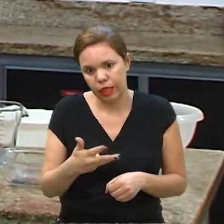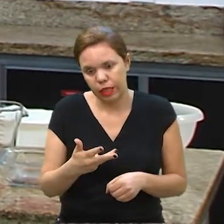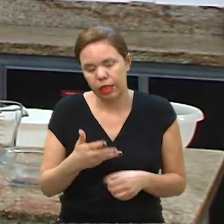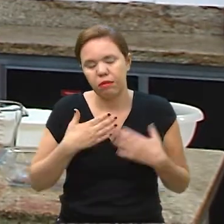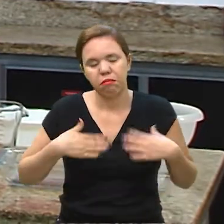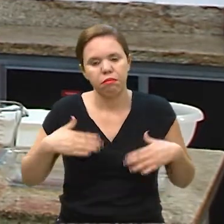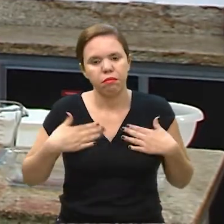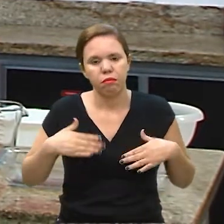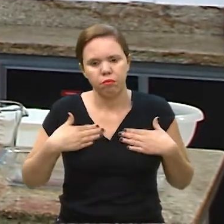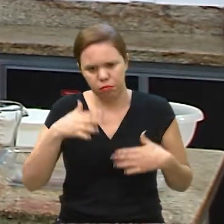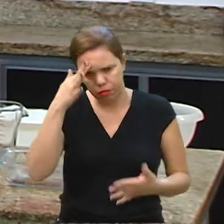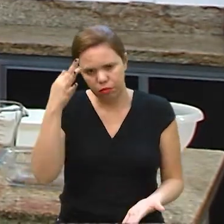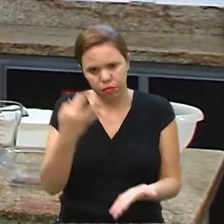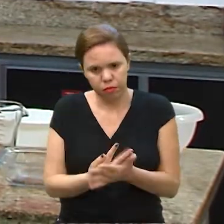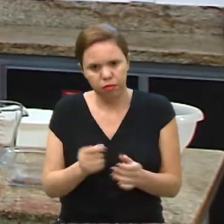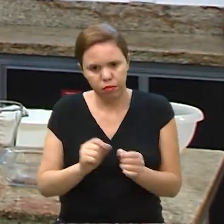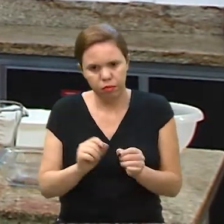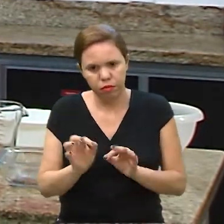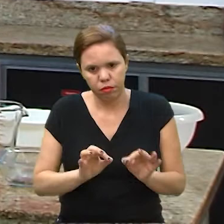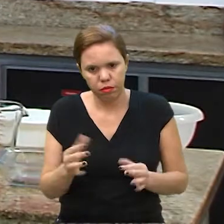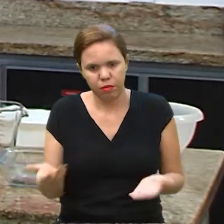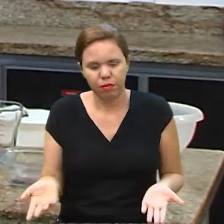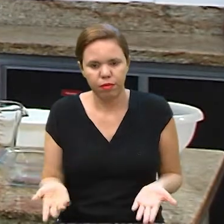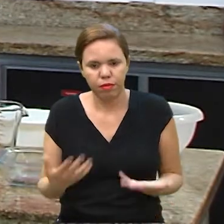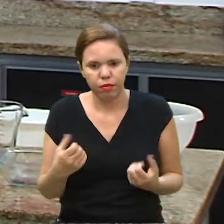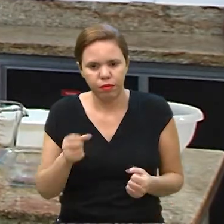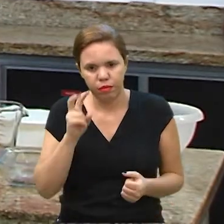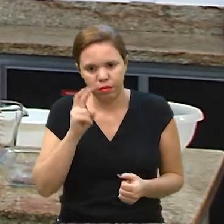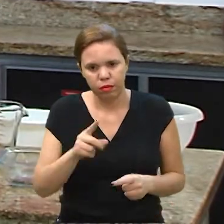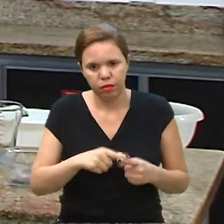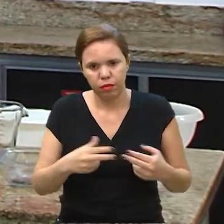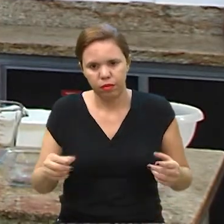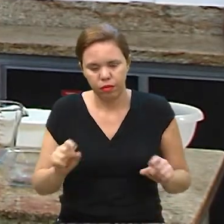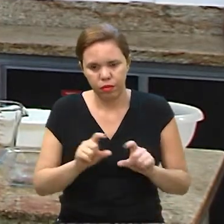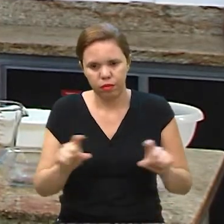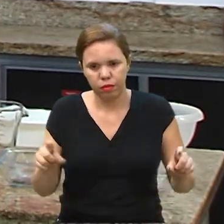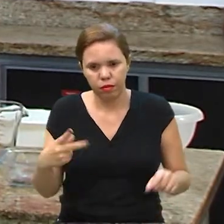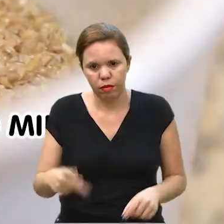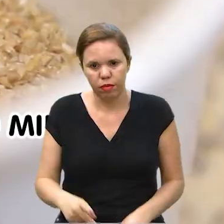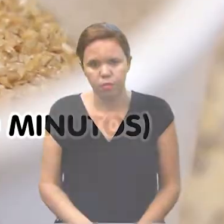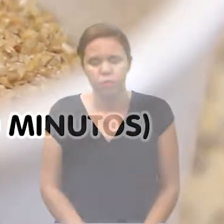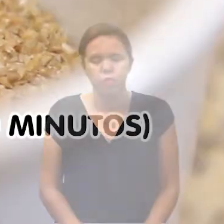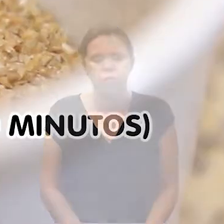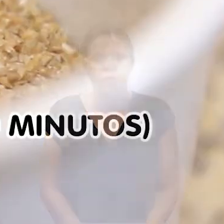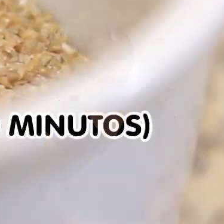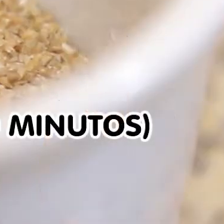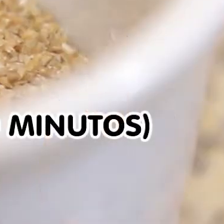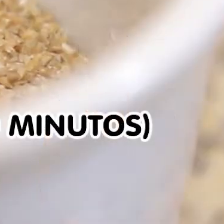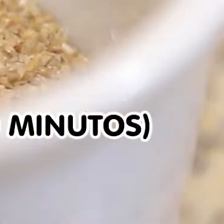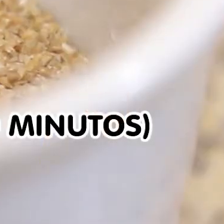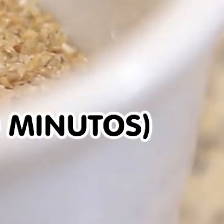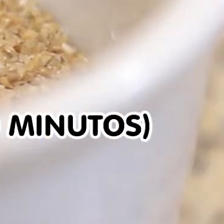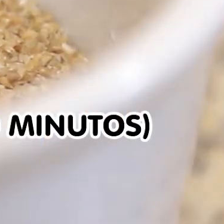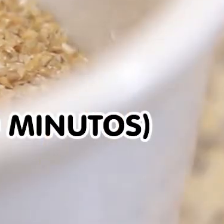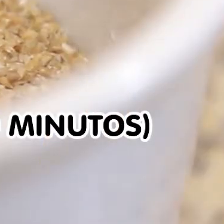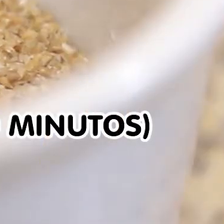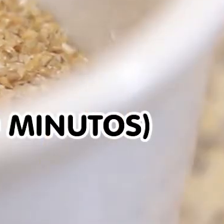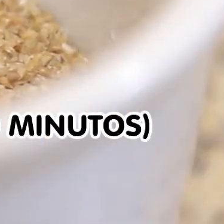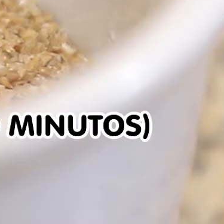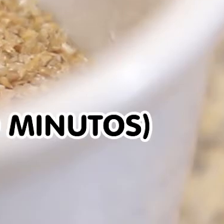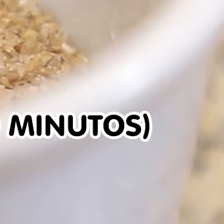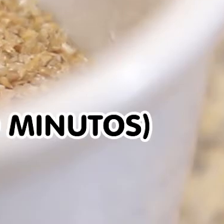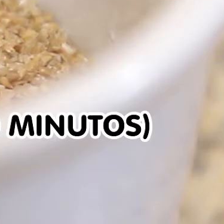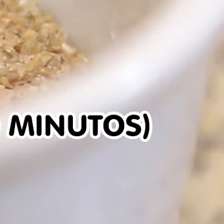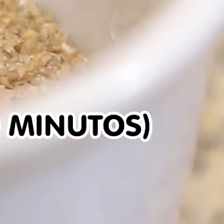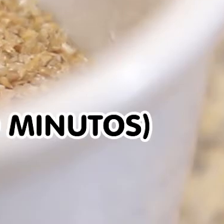bem tranquila e confiante naquilo que estava fazendo. Vamos aos ingredientes da receita dela. 200 gramas de trigo para